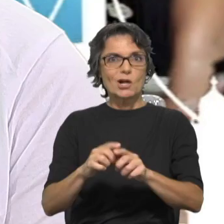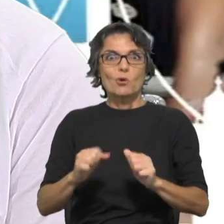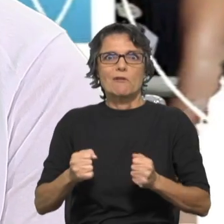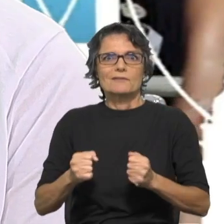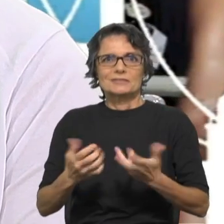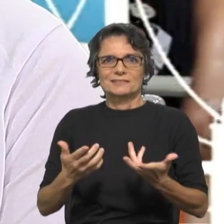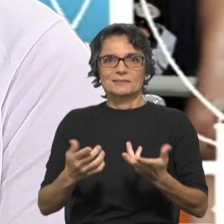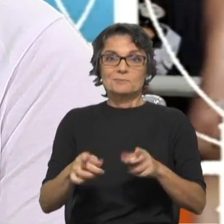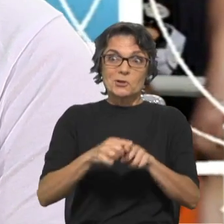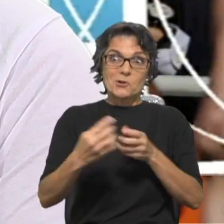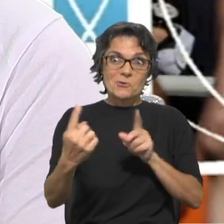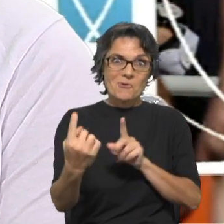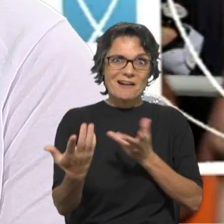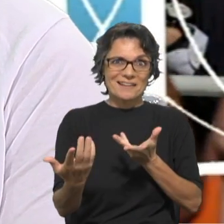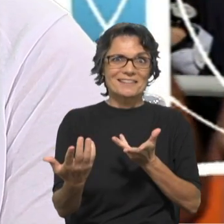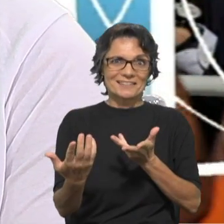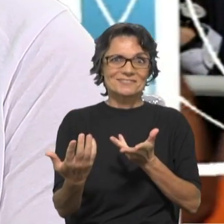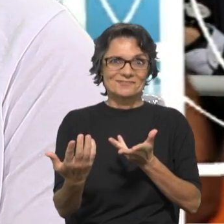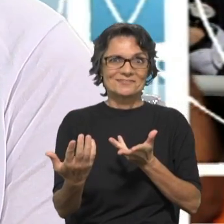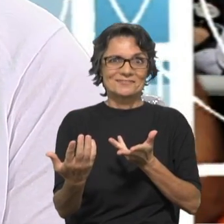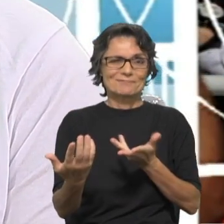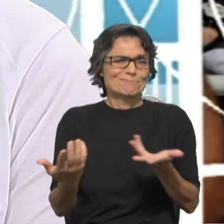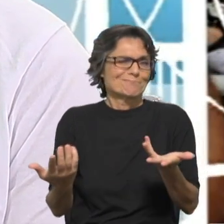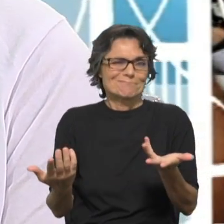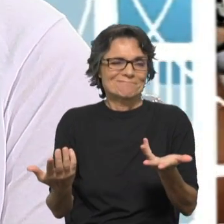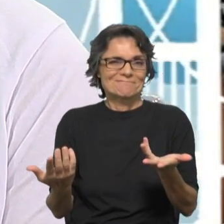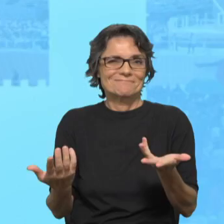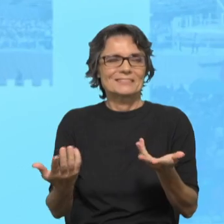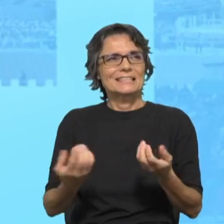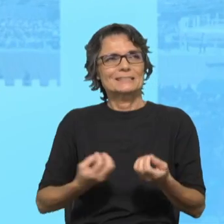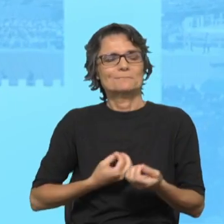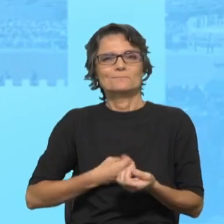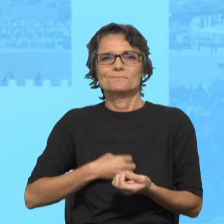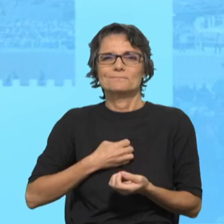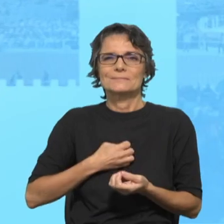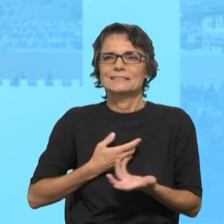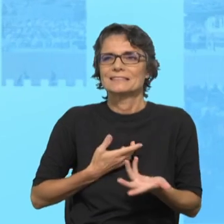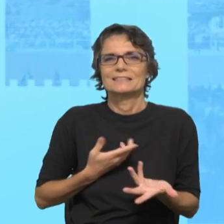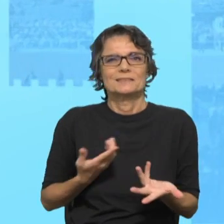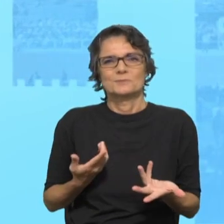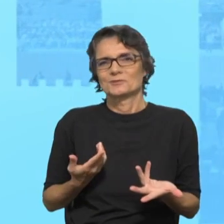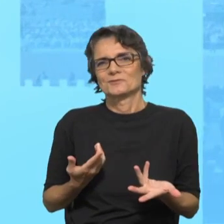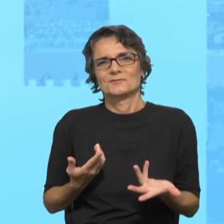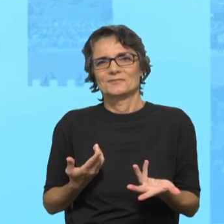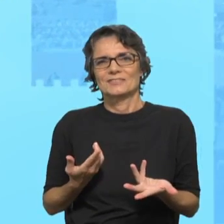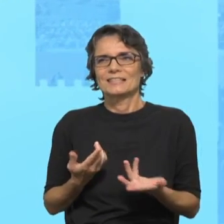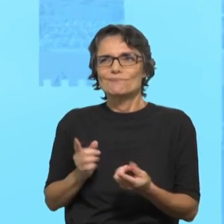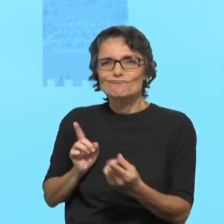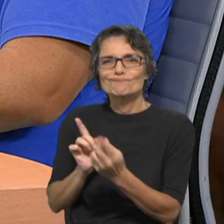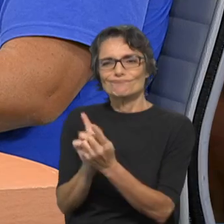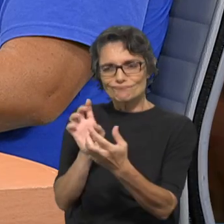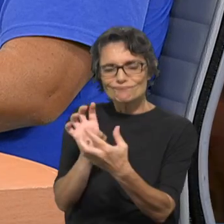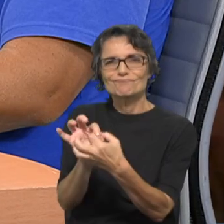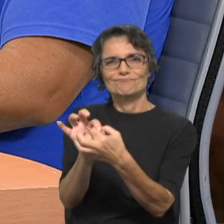que quem esteja a apresentar também teriam quem está a assistir. Portanto, os